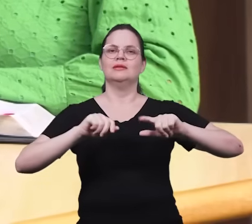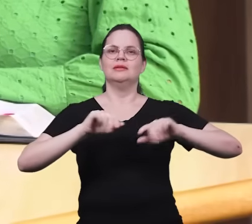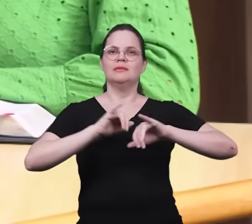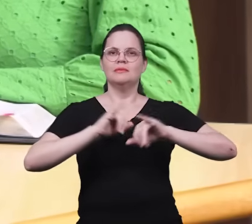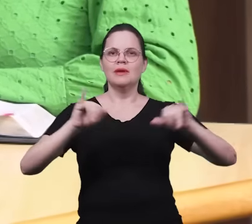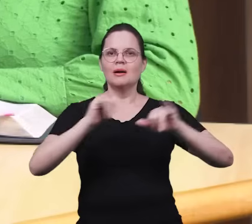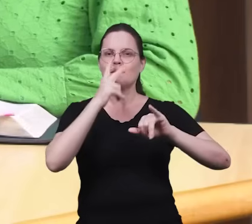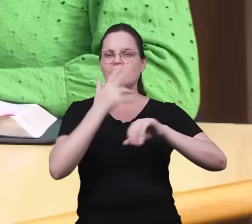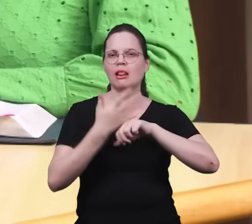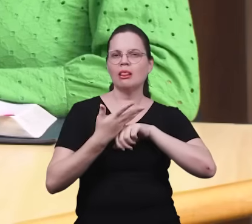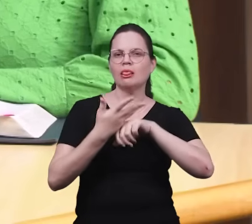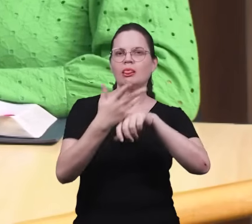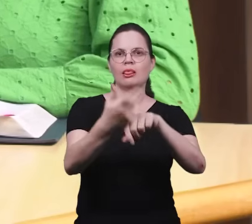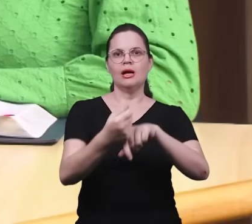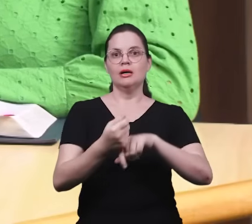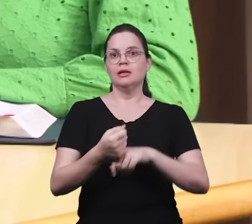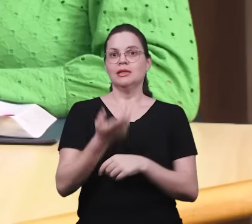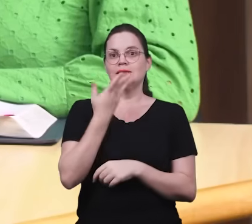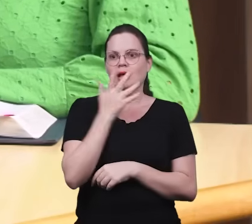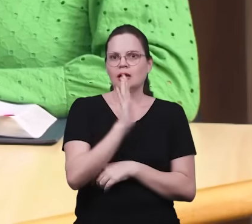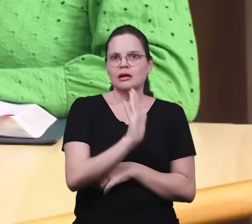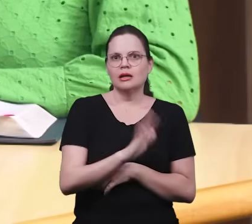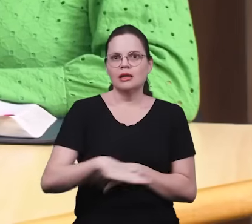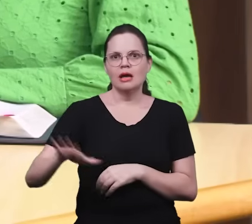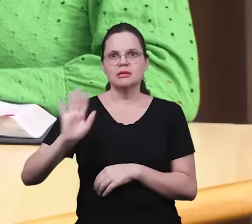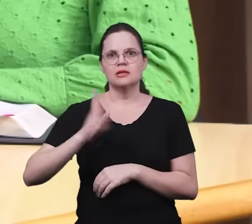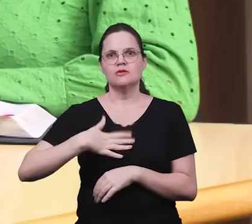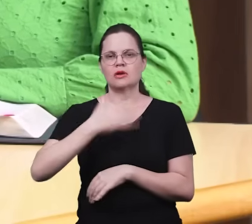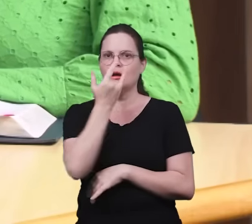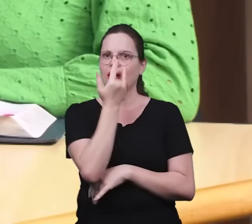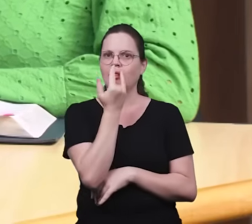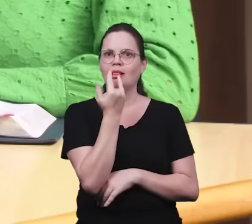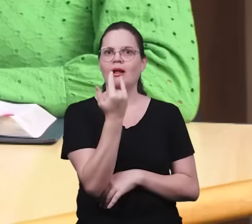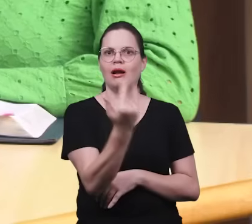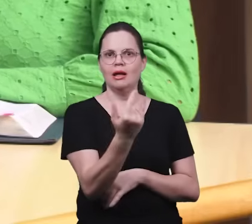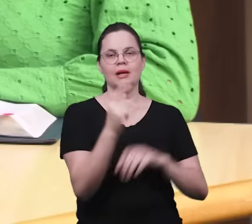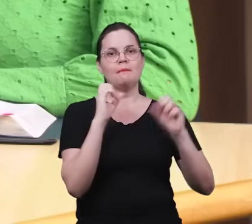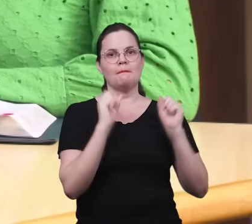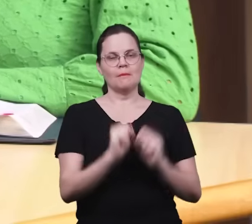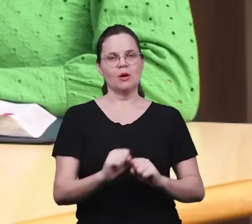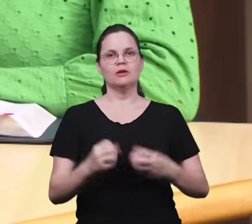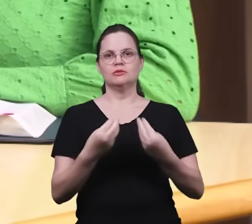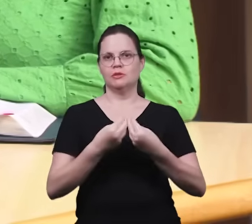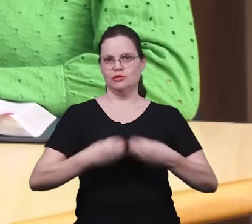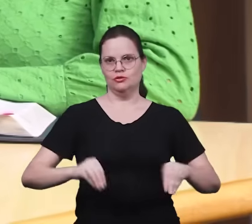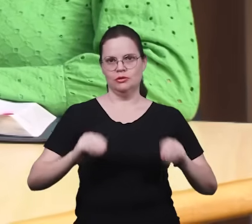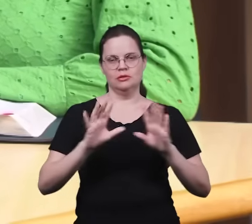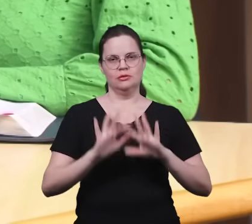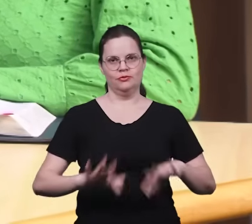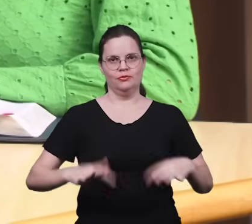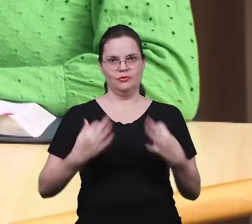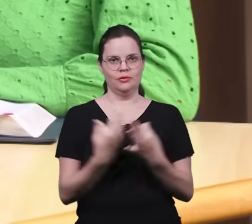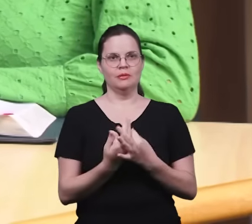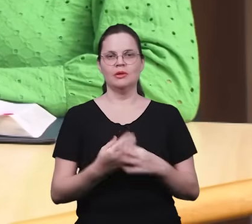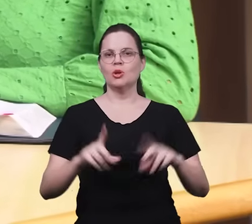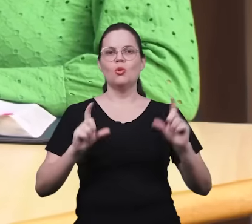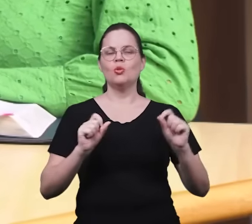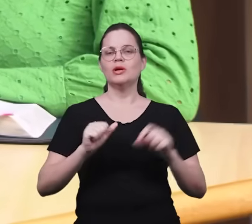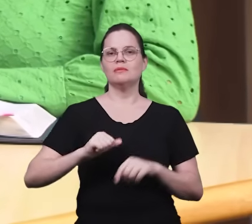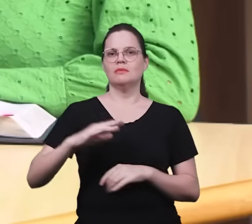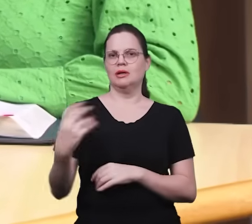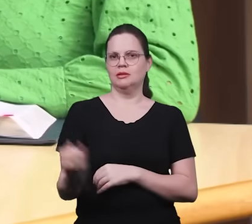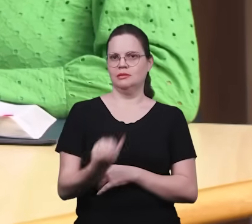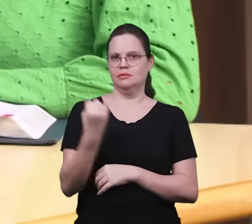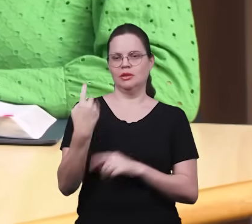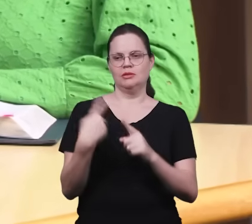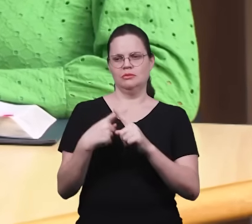excessivo desde a infância e o modo como isso tem afetado a percepção das famílias daquilo que realmente importa,